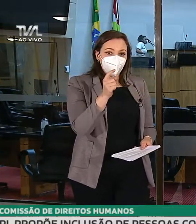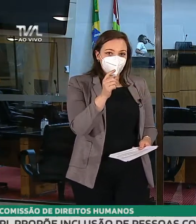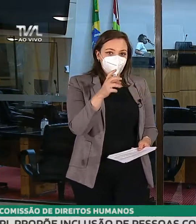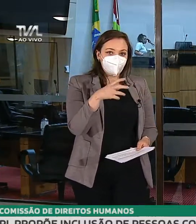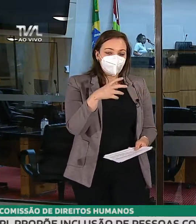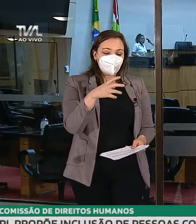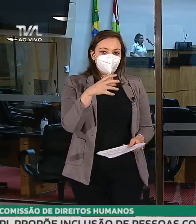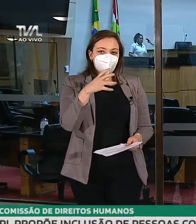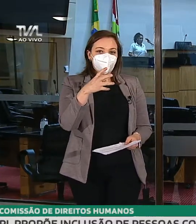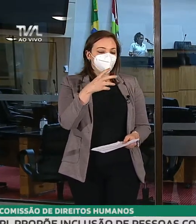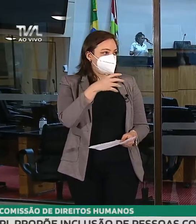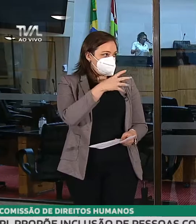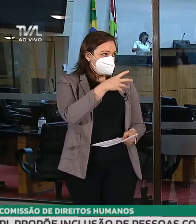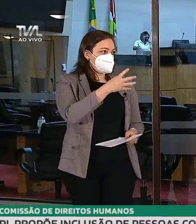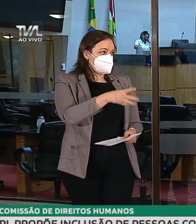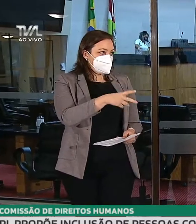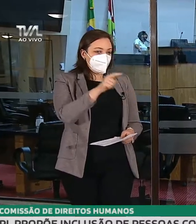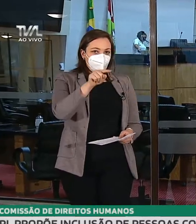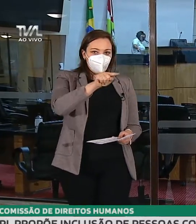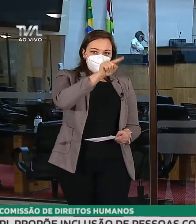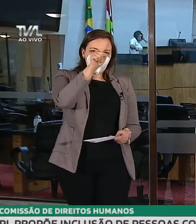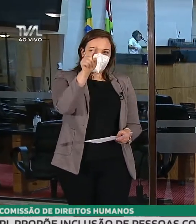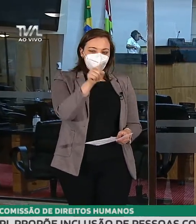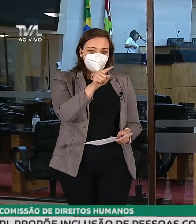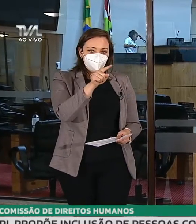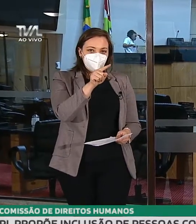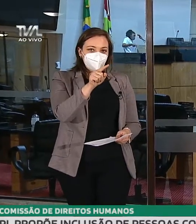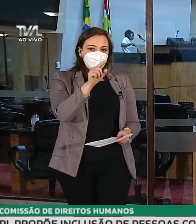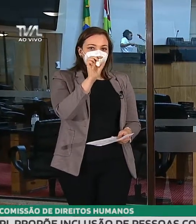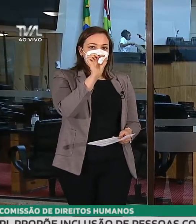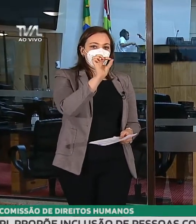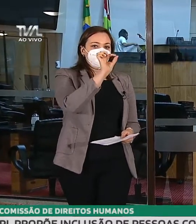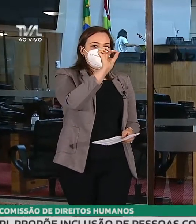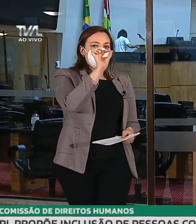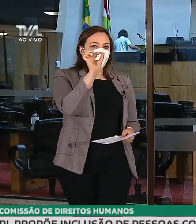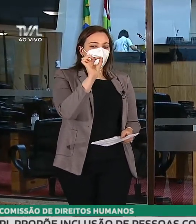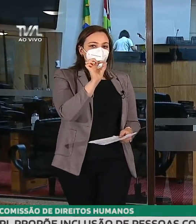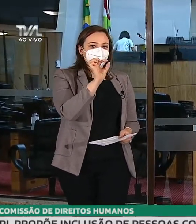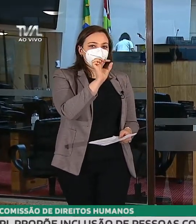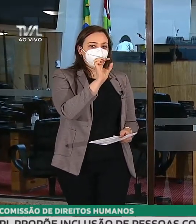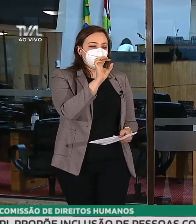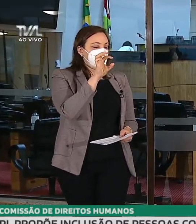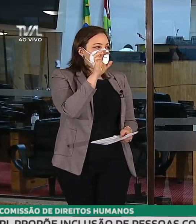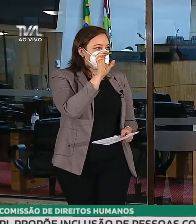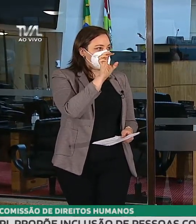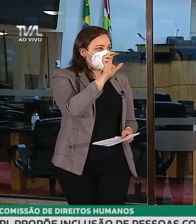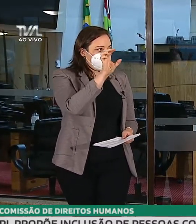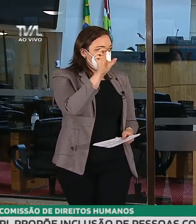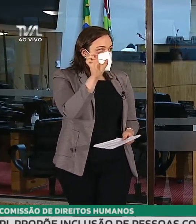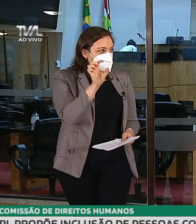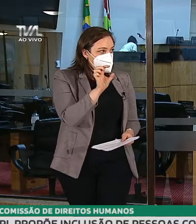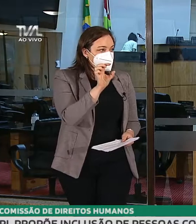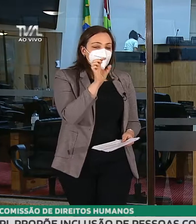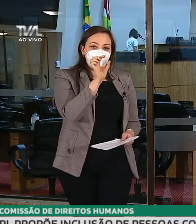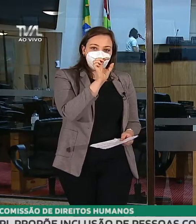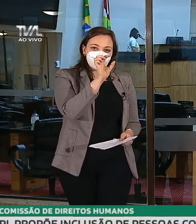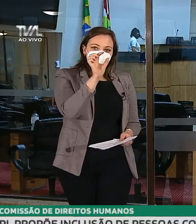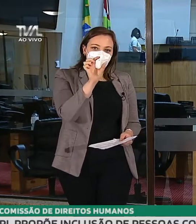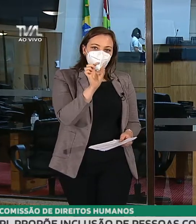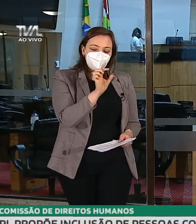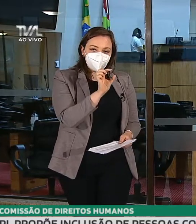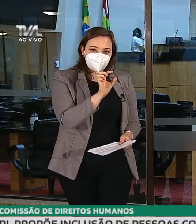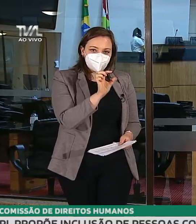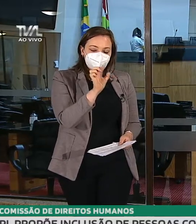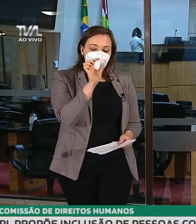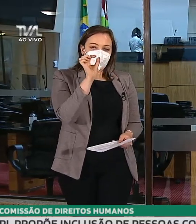combate à AIDS, né? De símbolos de É uma fitinha, só que dentro é como se fosse um quebra-cabeça. Peças